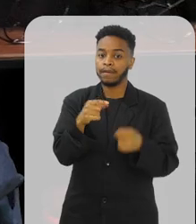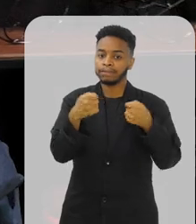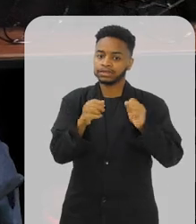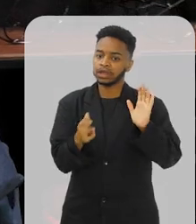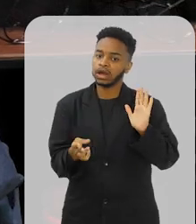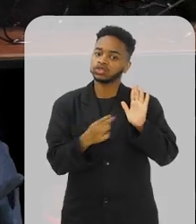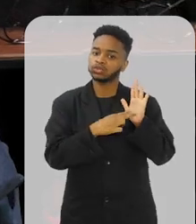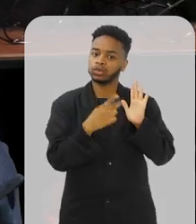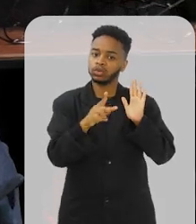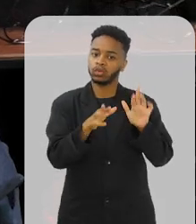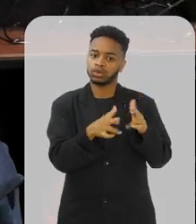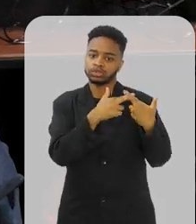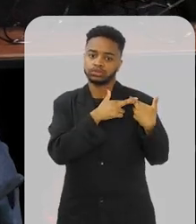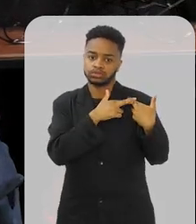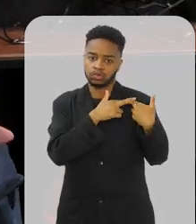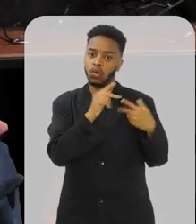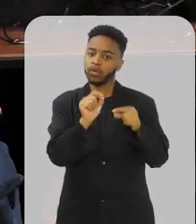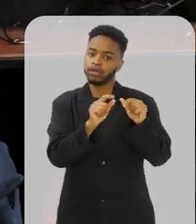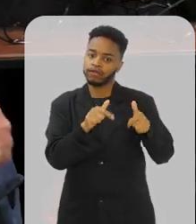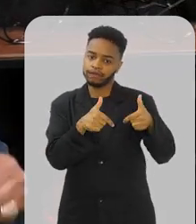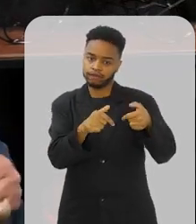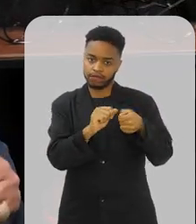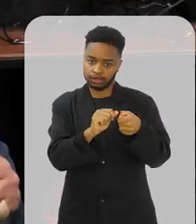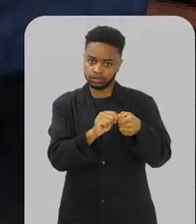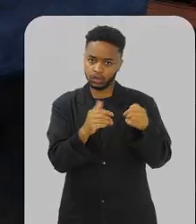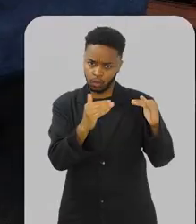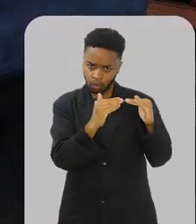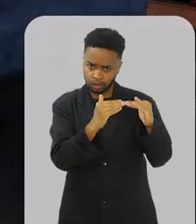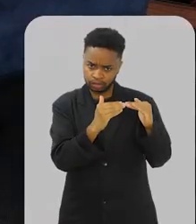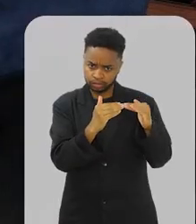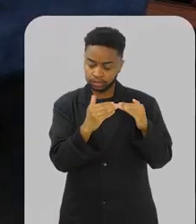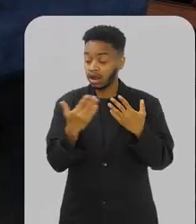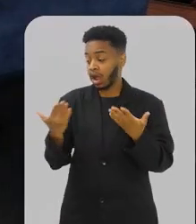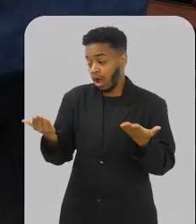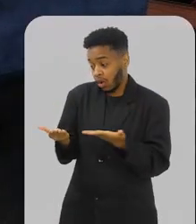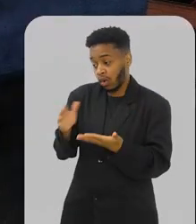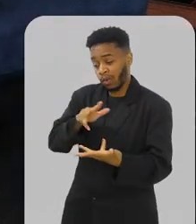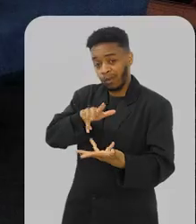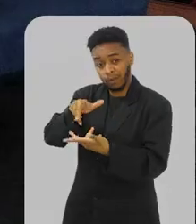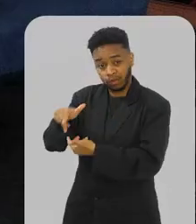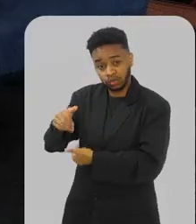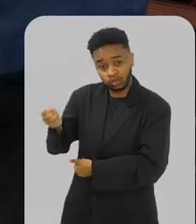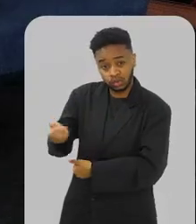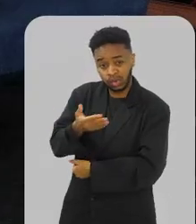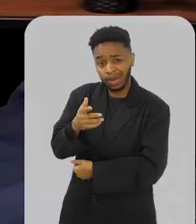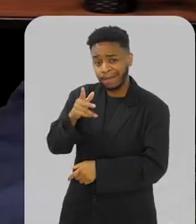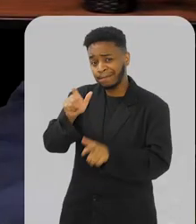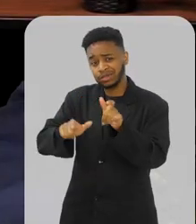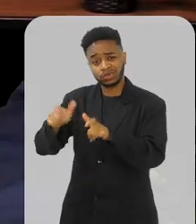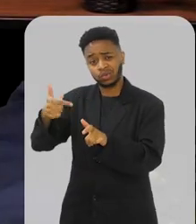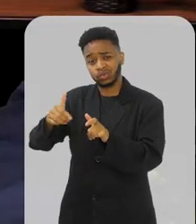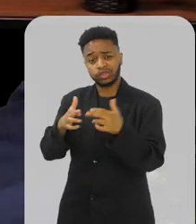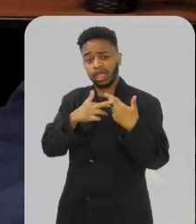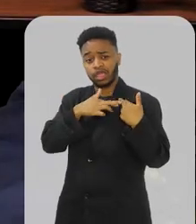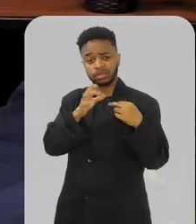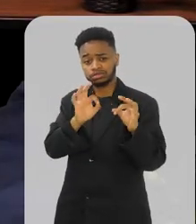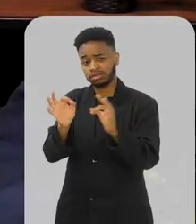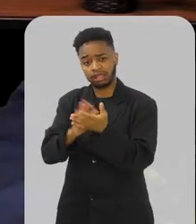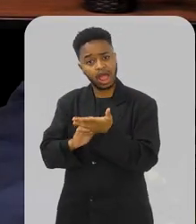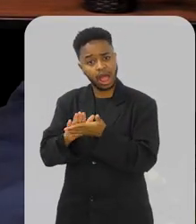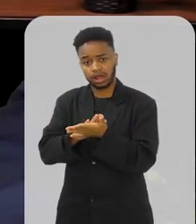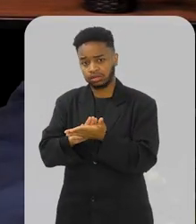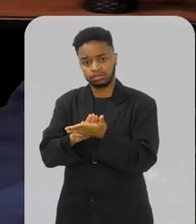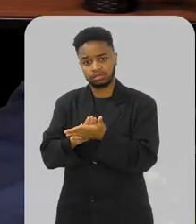assuma aquilo que você faz. Concorda? No mundo moderno, ninguém se responsabiliza por nada. Culpa